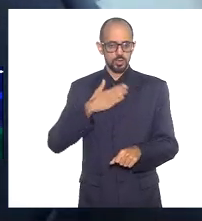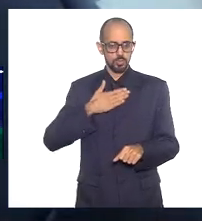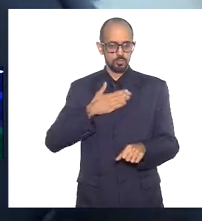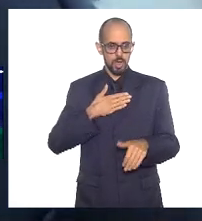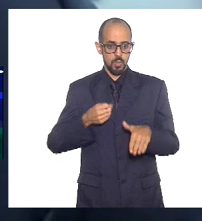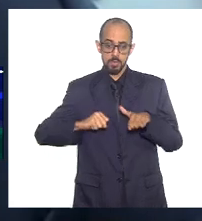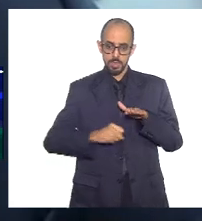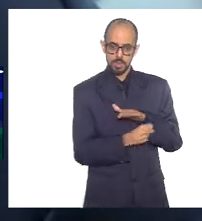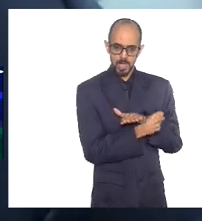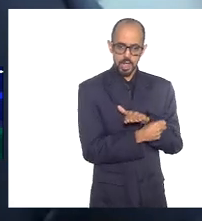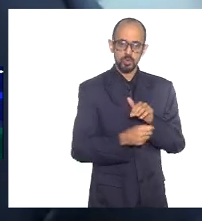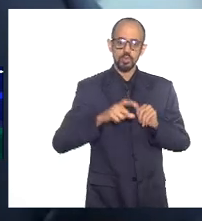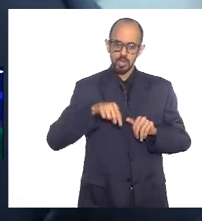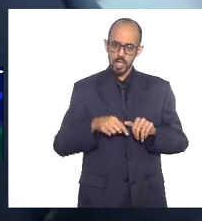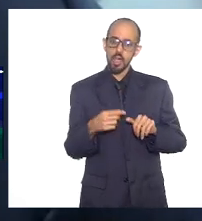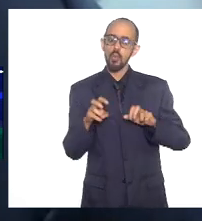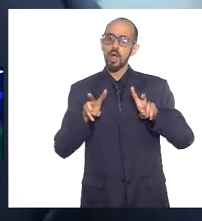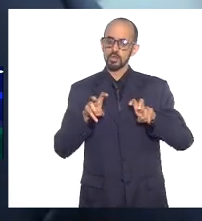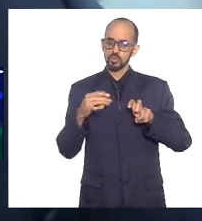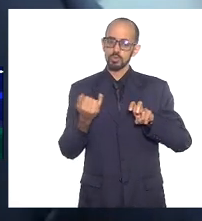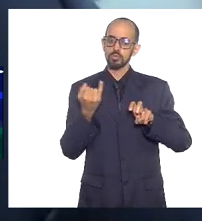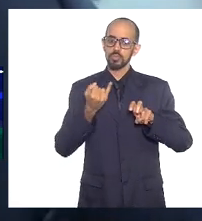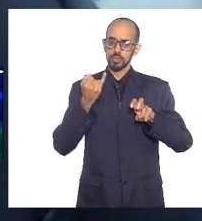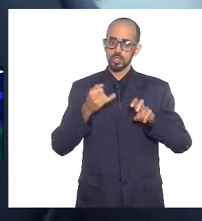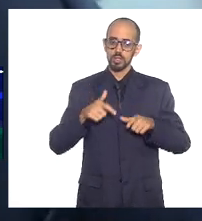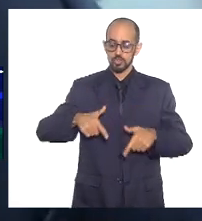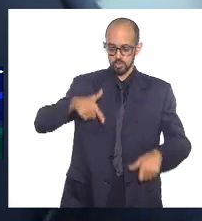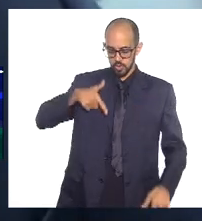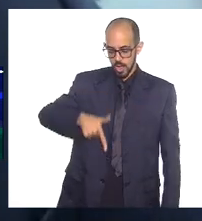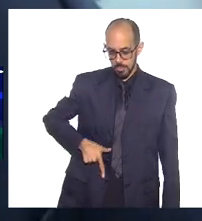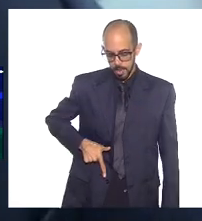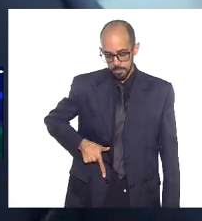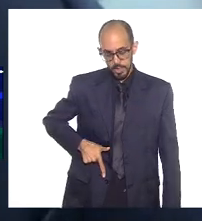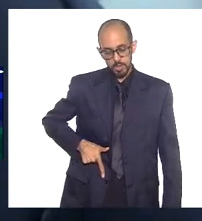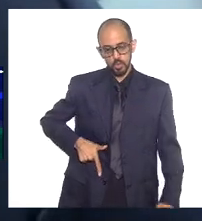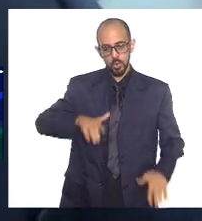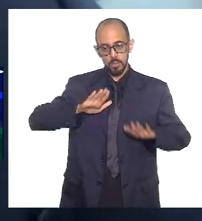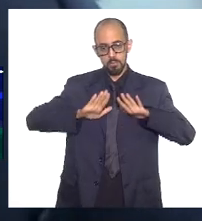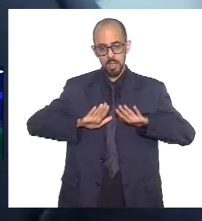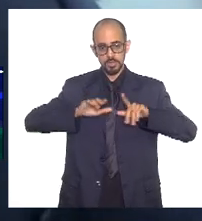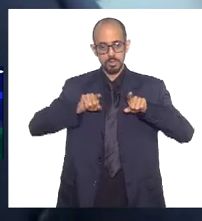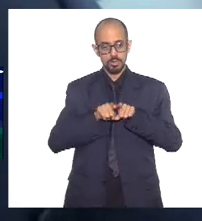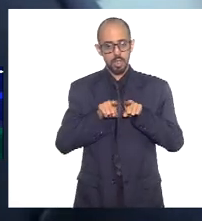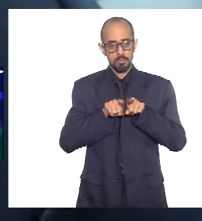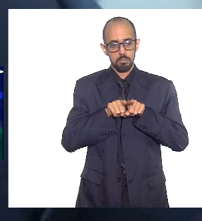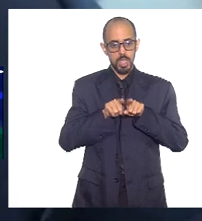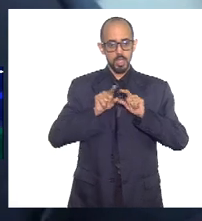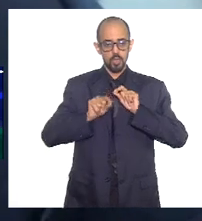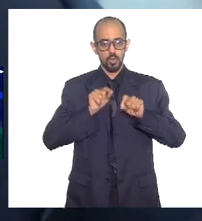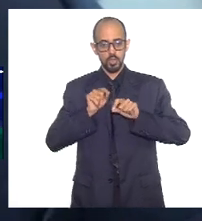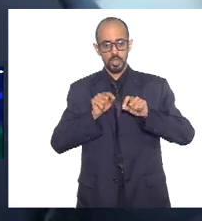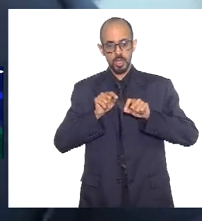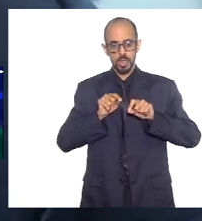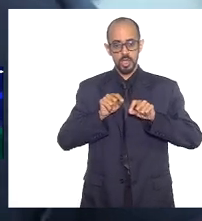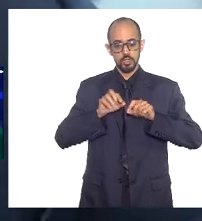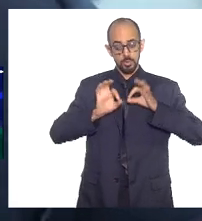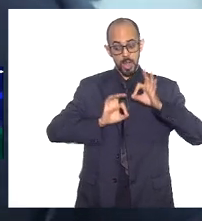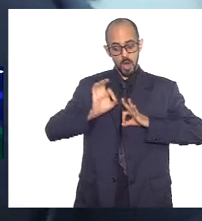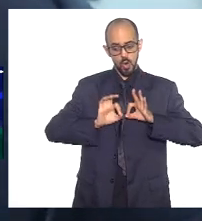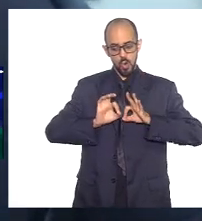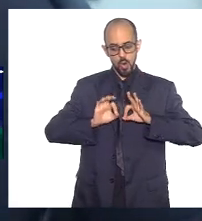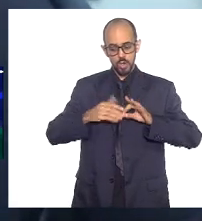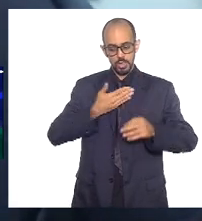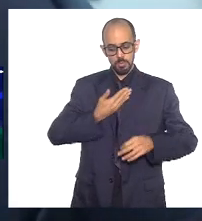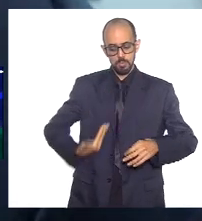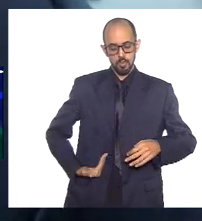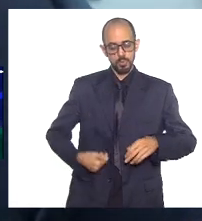deputados aqui da casa, como, por exemplo, relacionada ao armamento, mas também outras questões relacionadas à ordem pública, que é